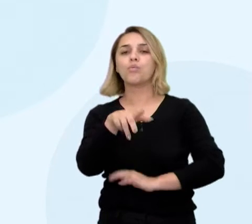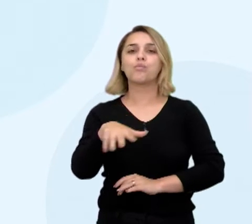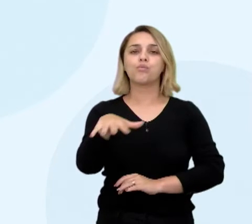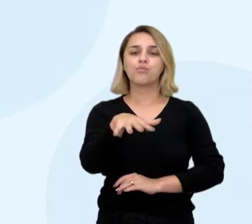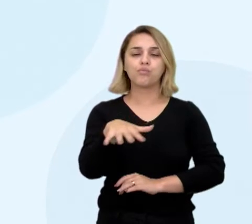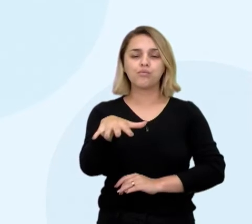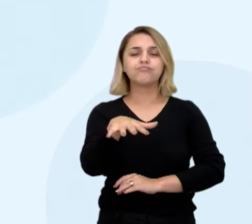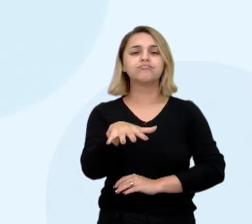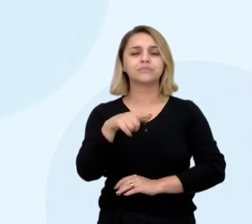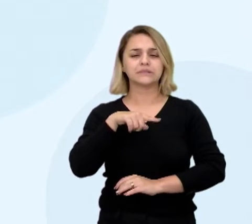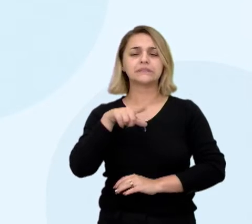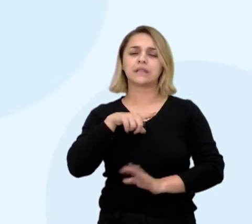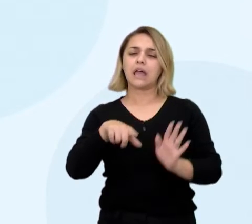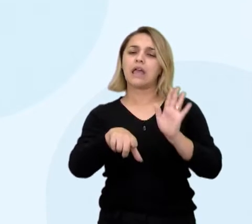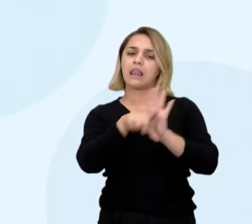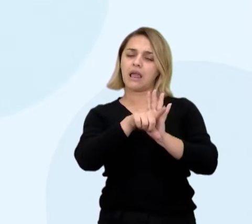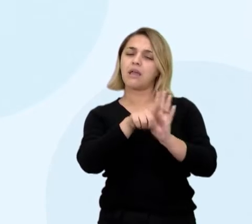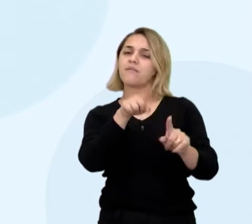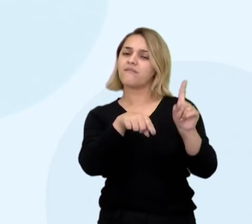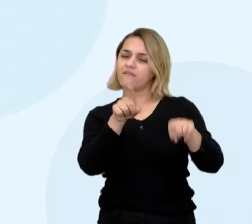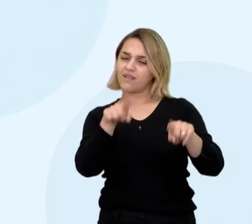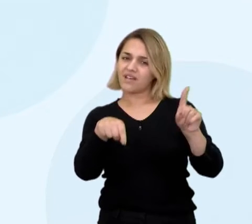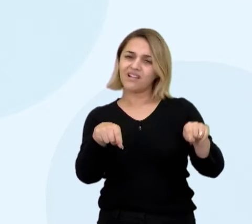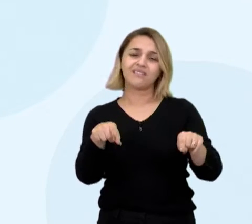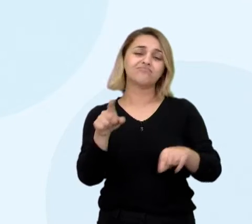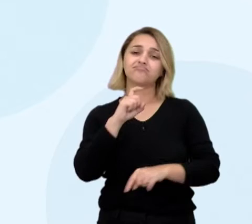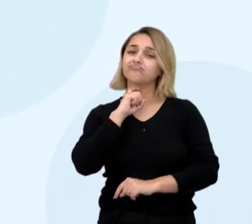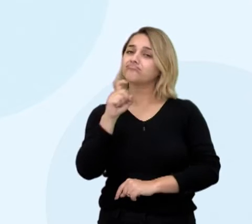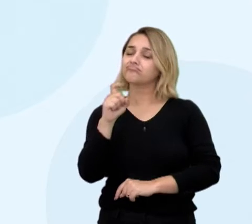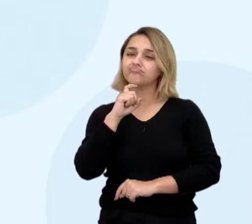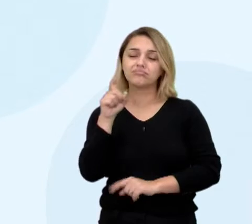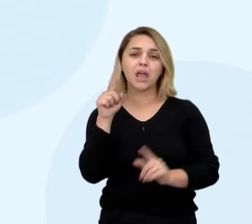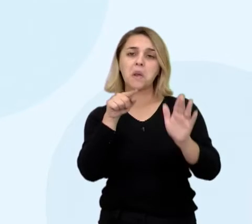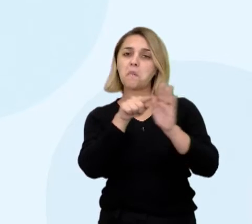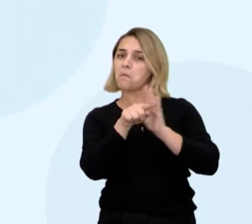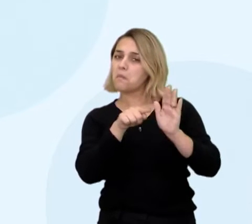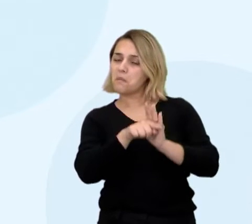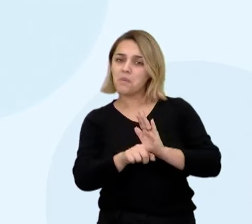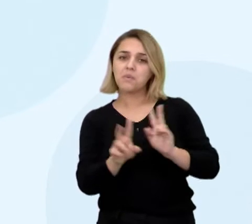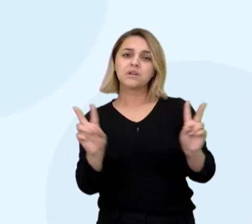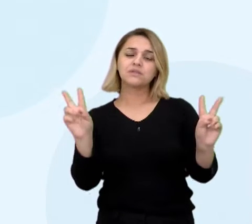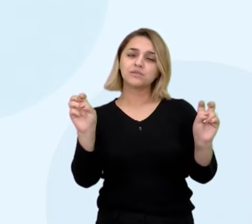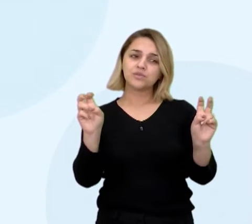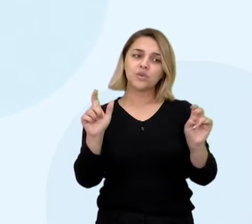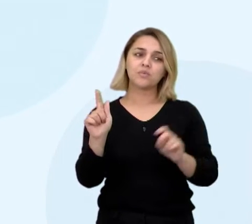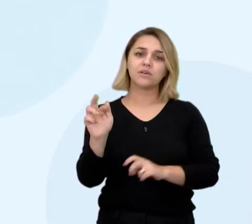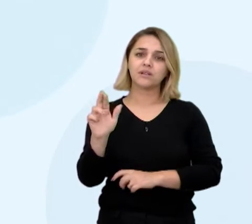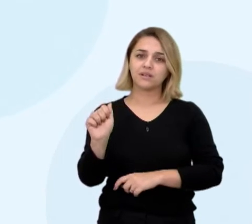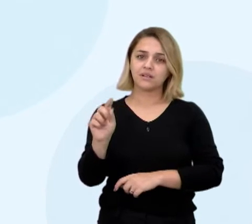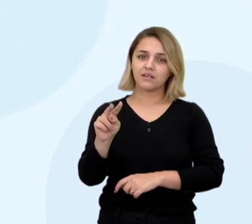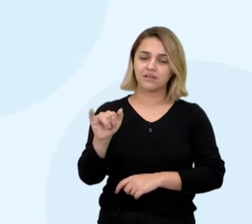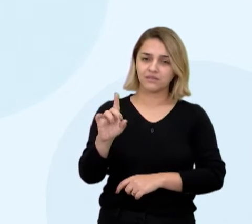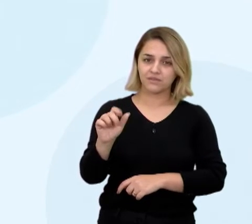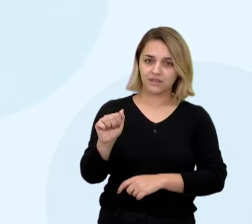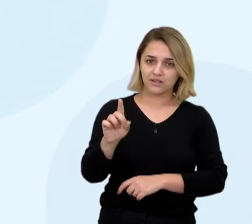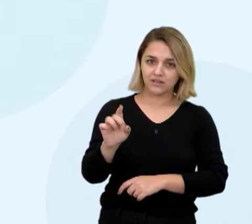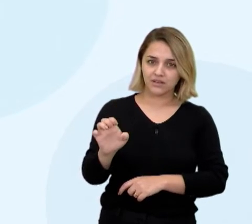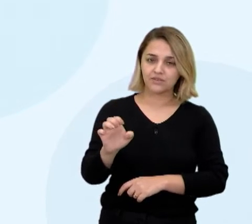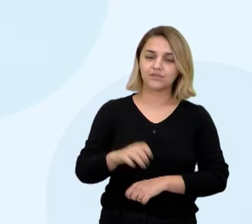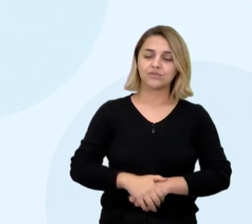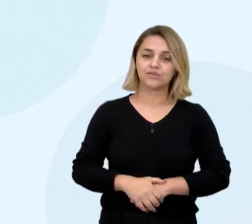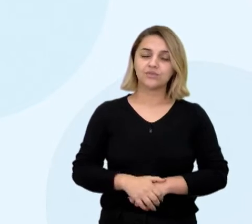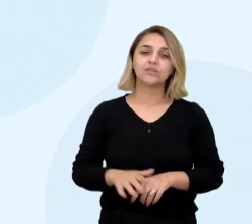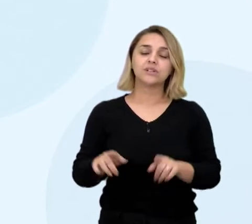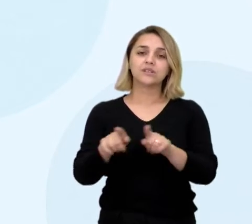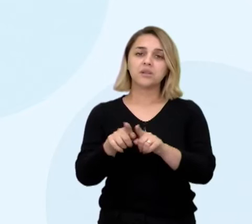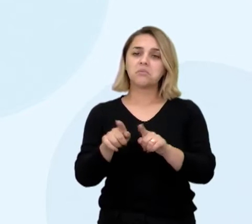leis invariáveis. Então, assim, ninguém aqui vai questionar a gravidade, né? Ninguém vai refutar a gravidade, ninguém